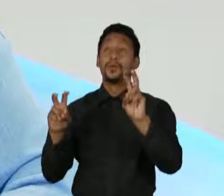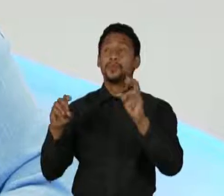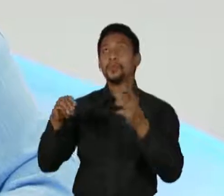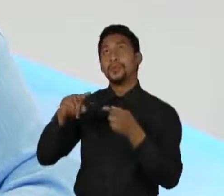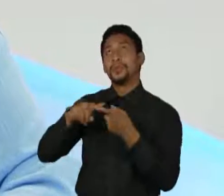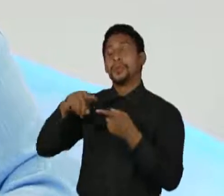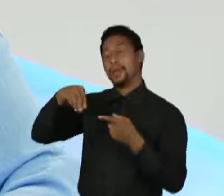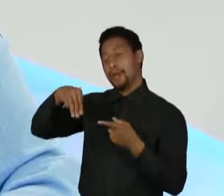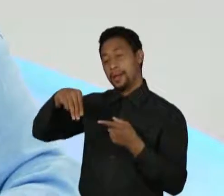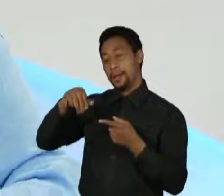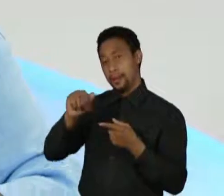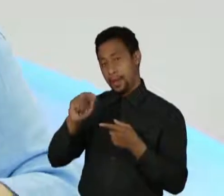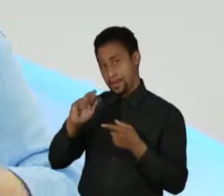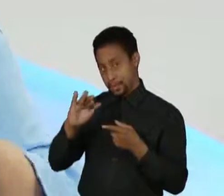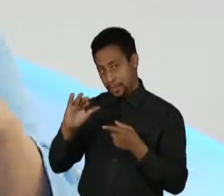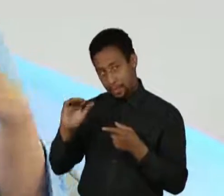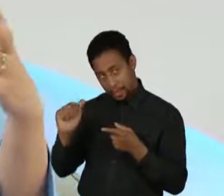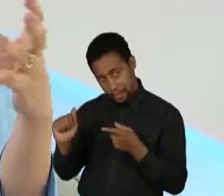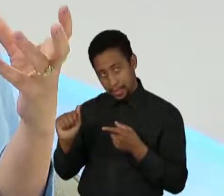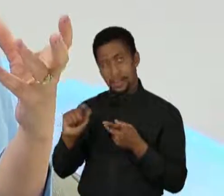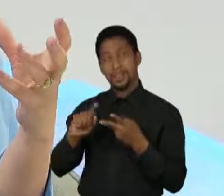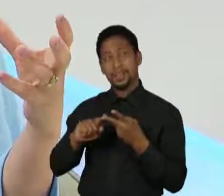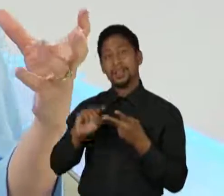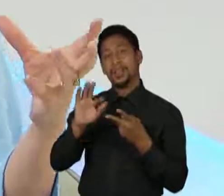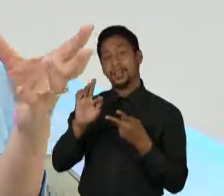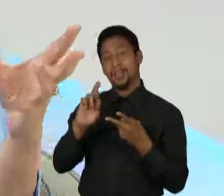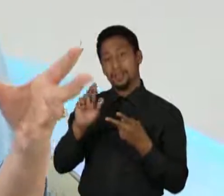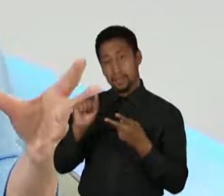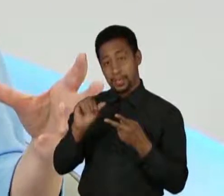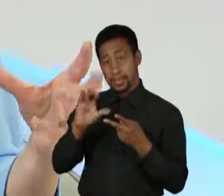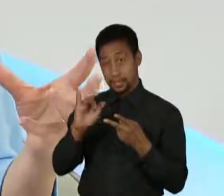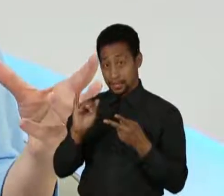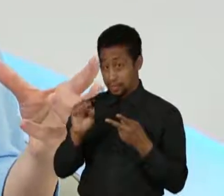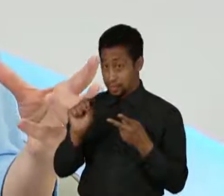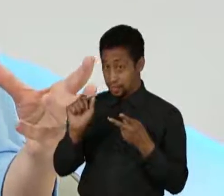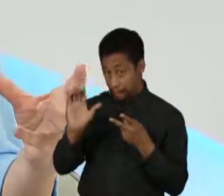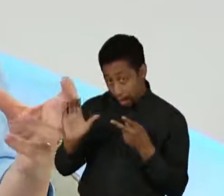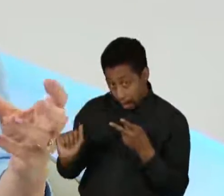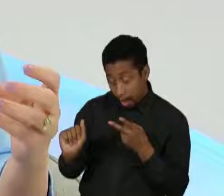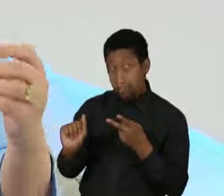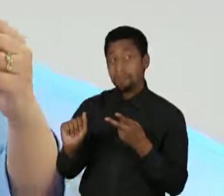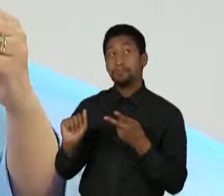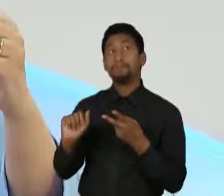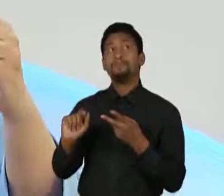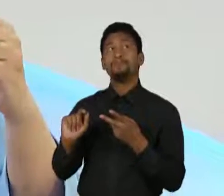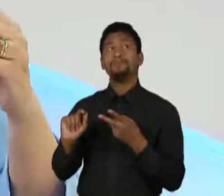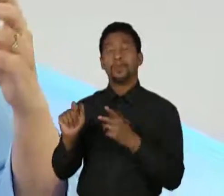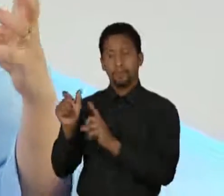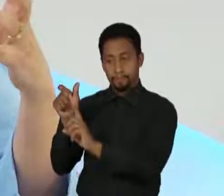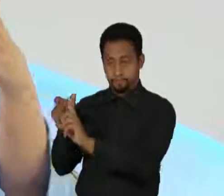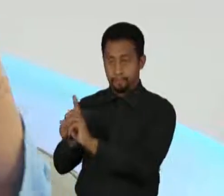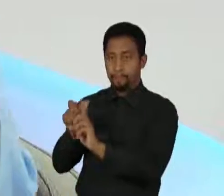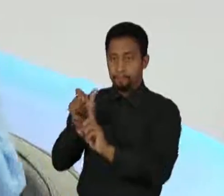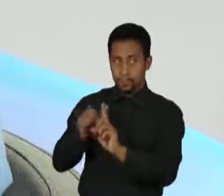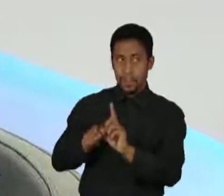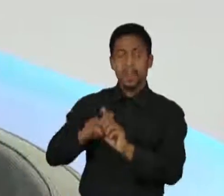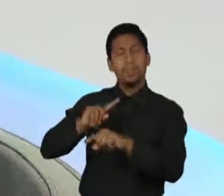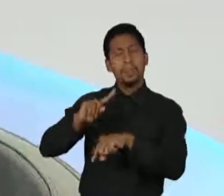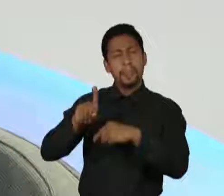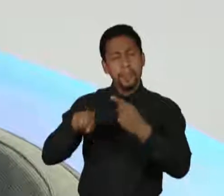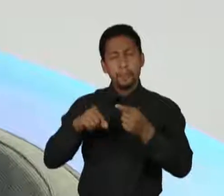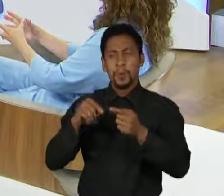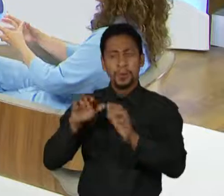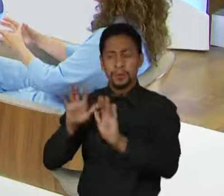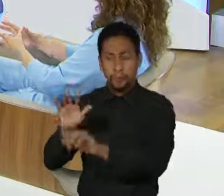Francisca e senti a necessidade de afastar para criar uma outra outra uma outra história que iria